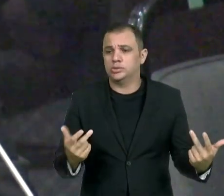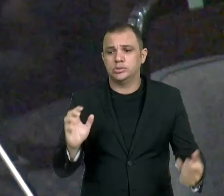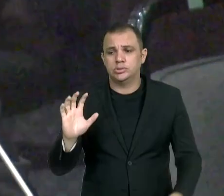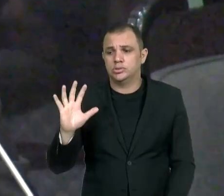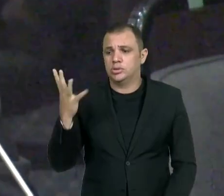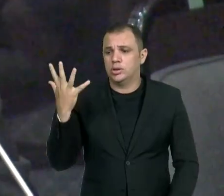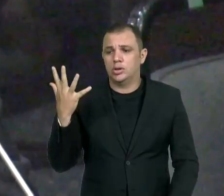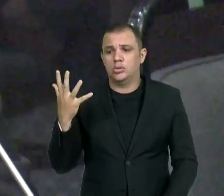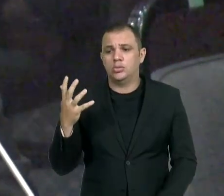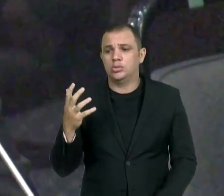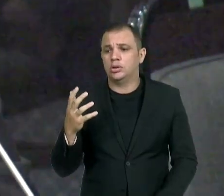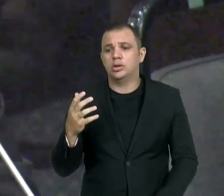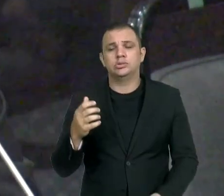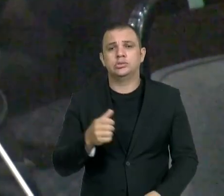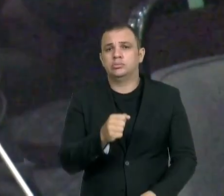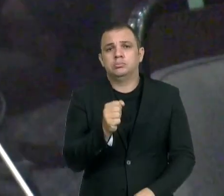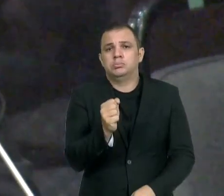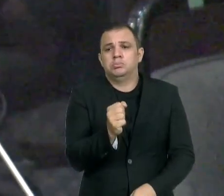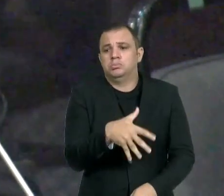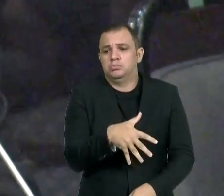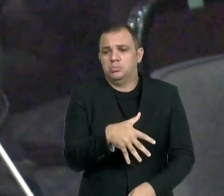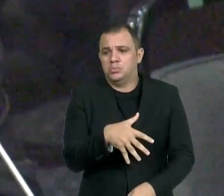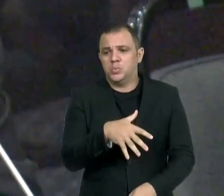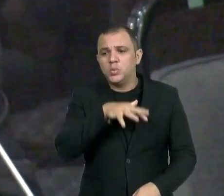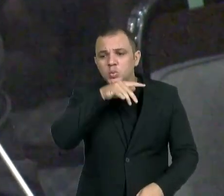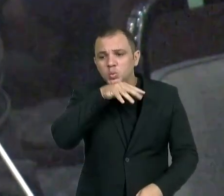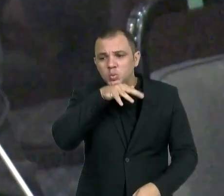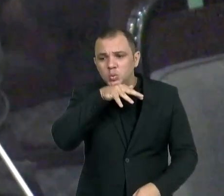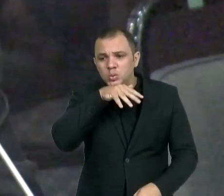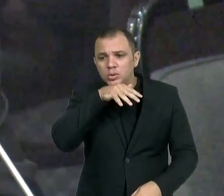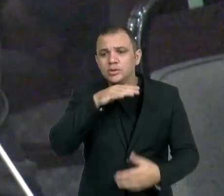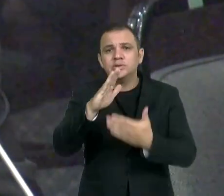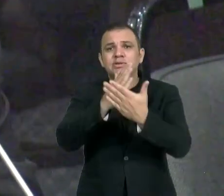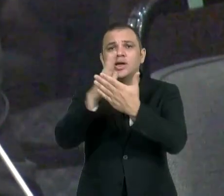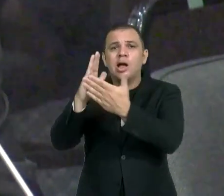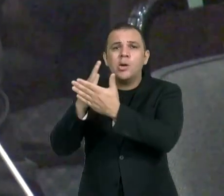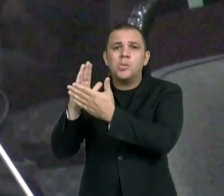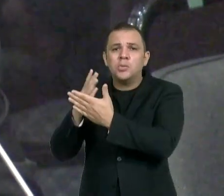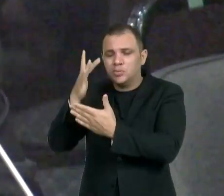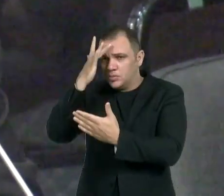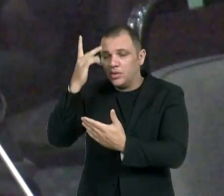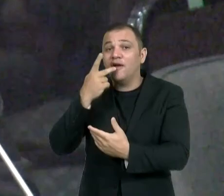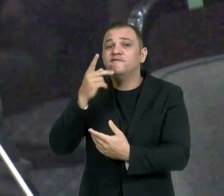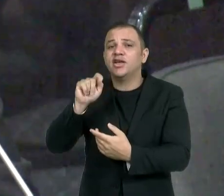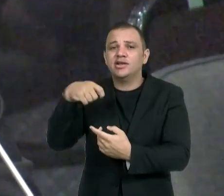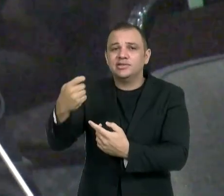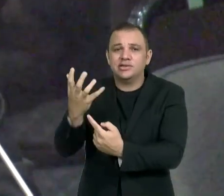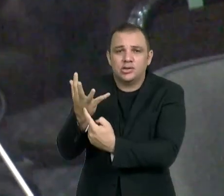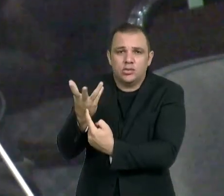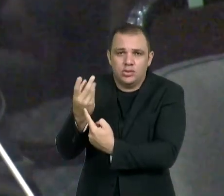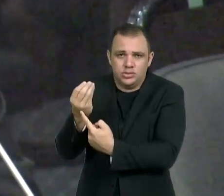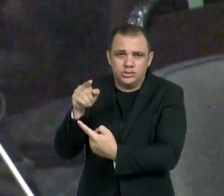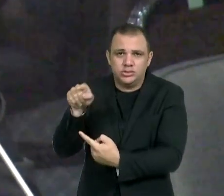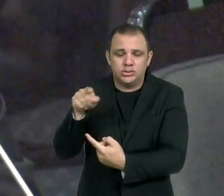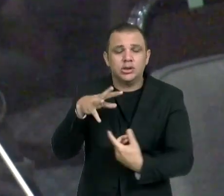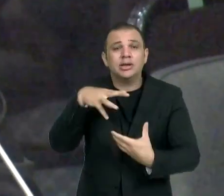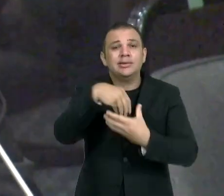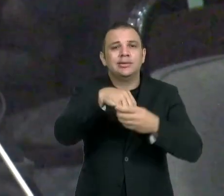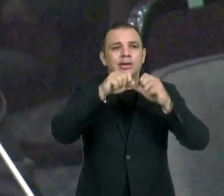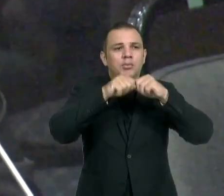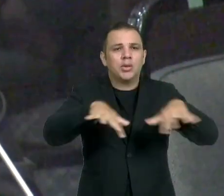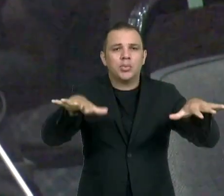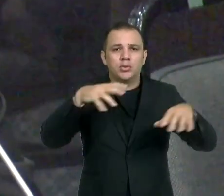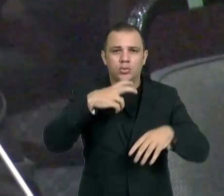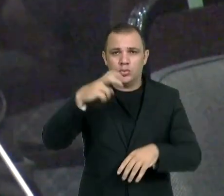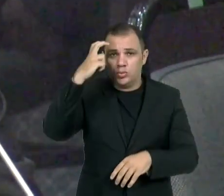de toxicidade de certos supostos artistas dentro da difusão da cultura,